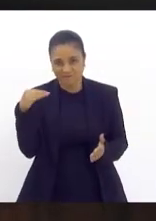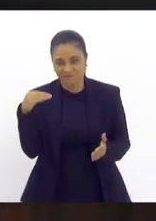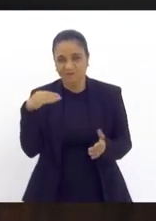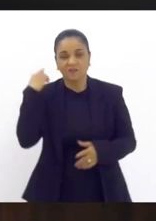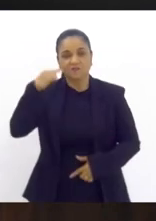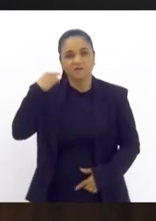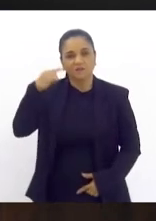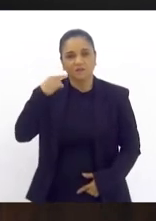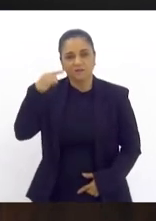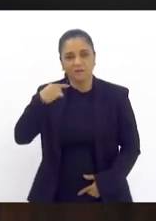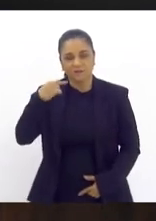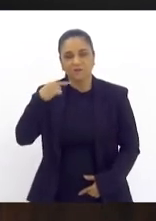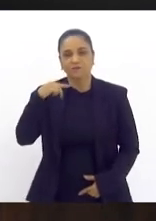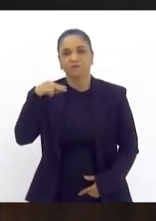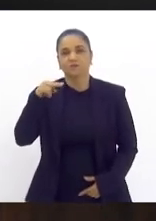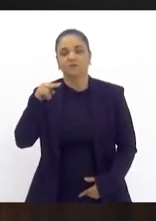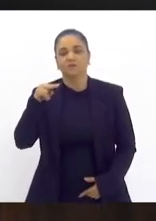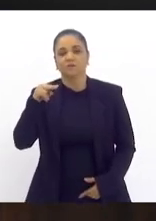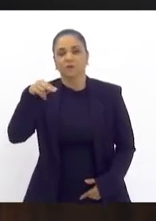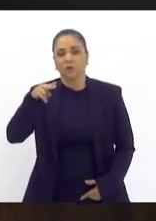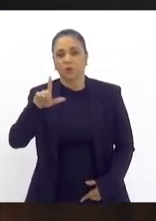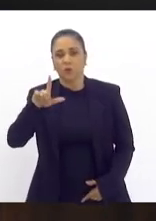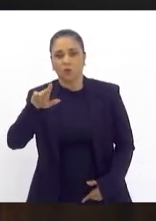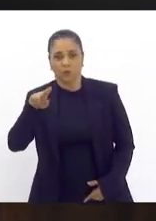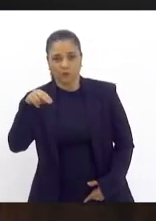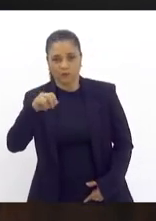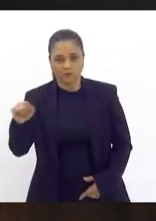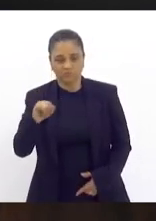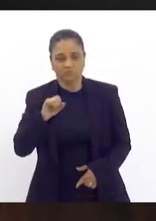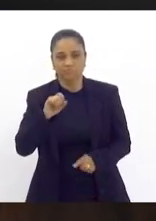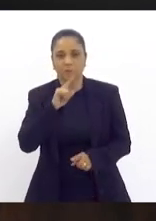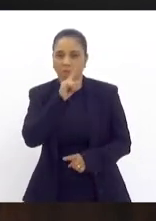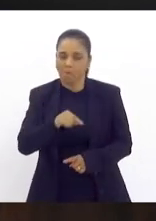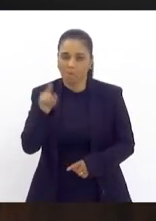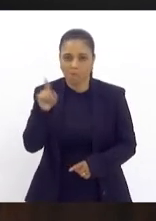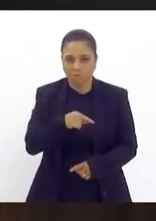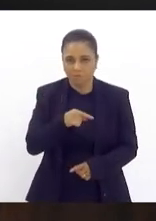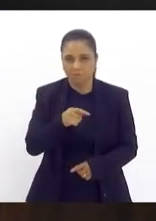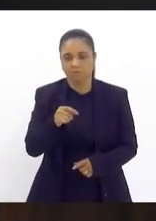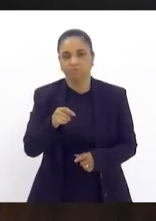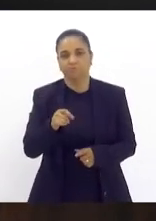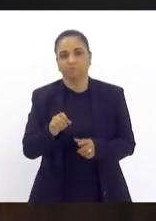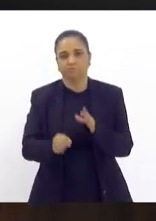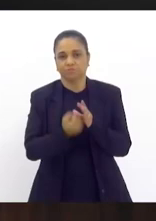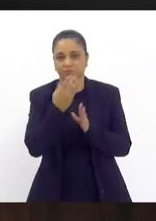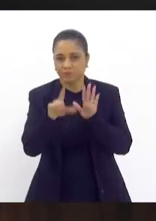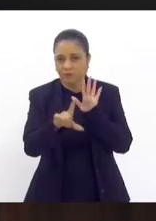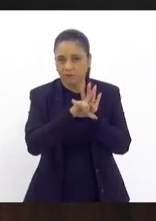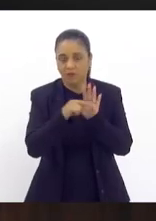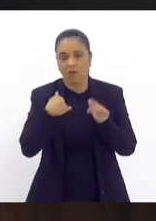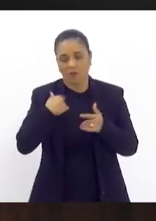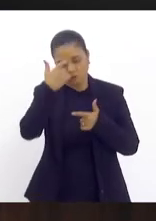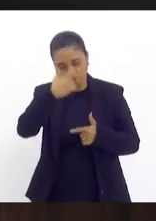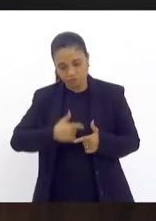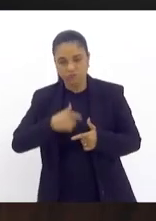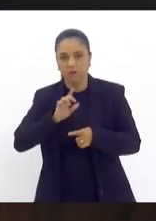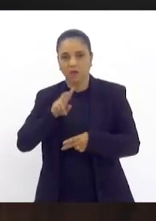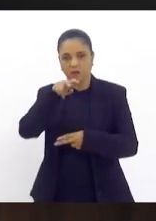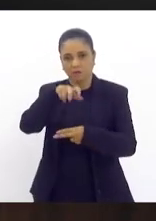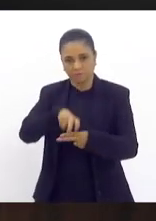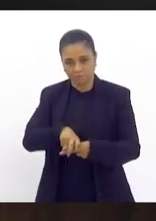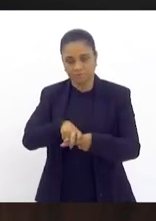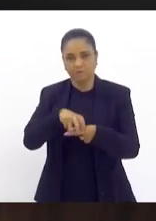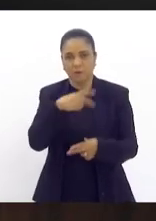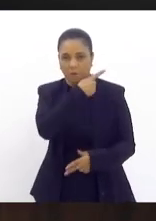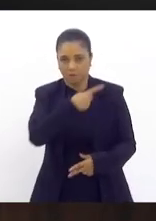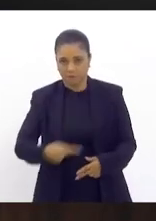deputado Munir, está impedido por ser autor. Eu abro mão por estar aqui na presidência.